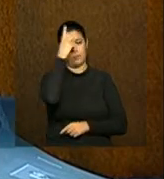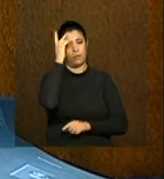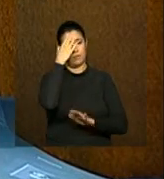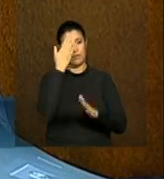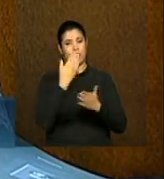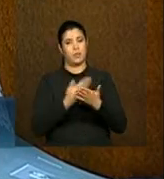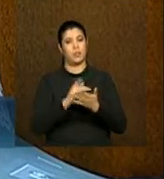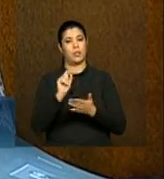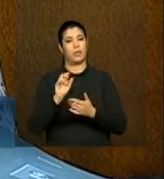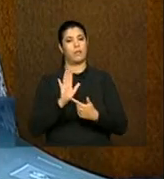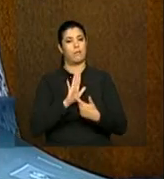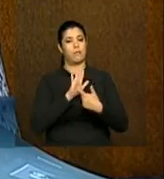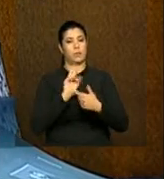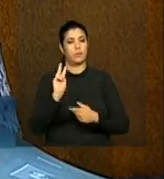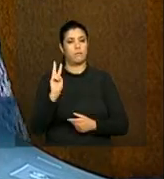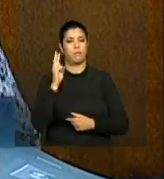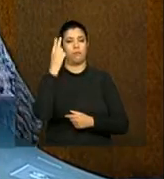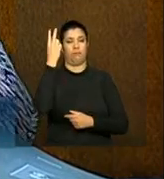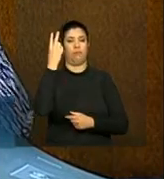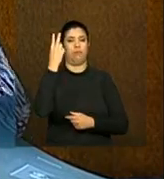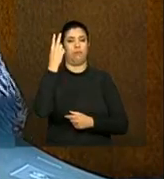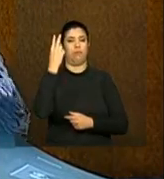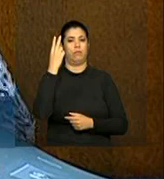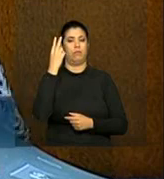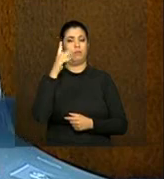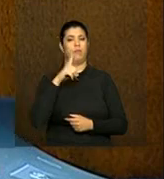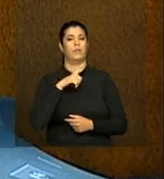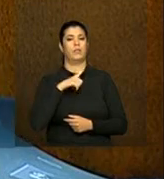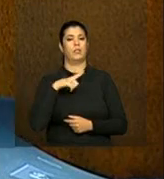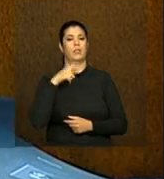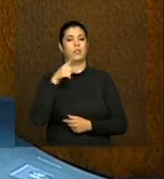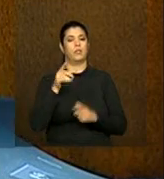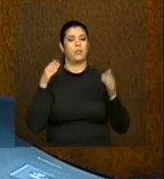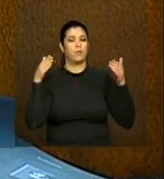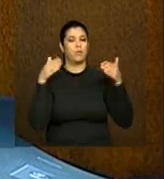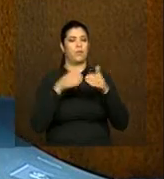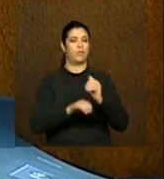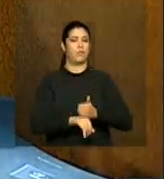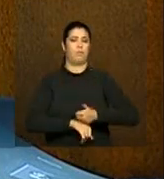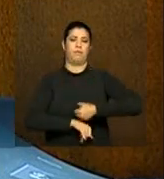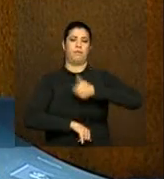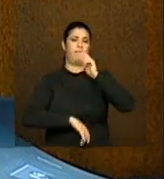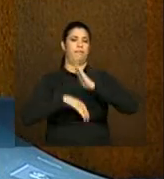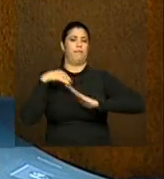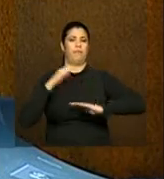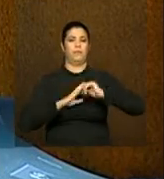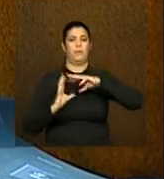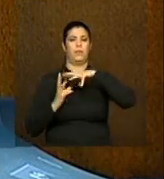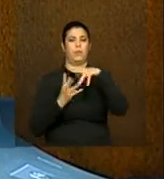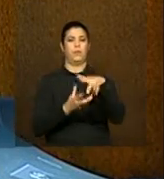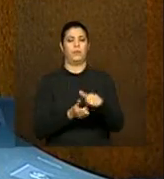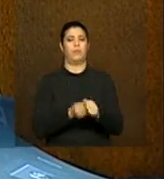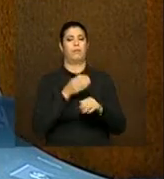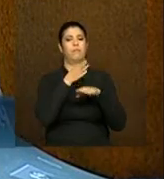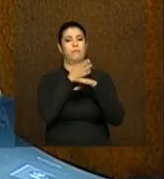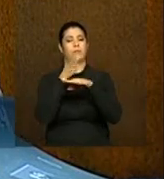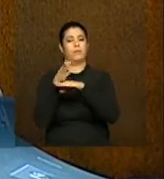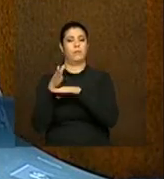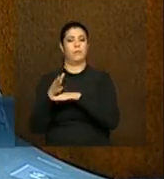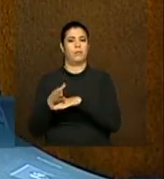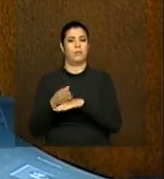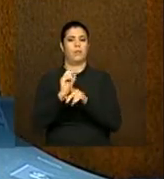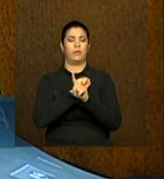acredito, o reconhecimento de que que esse fórum é uma das melhores práticas do mundo de participação